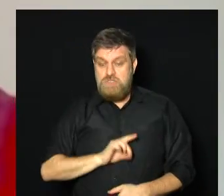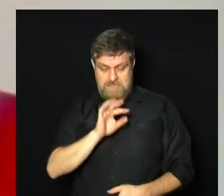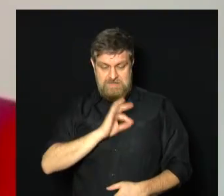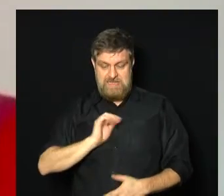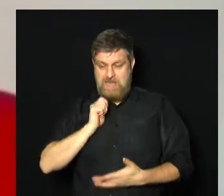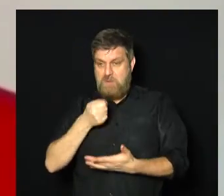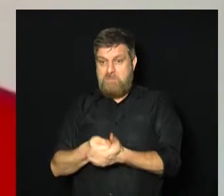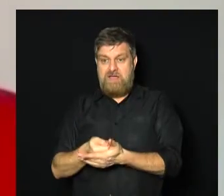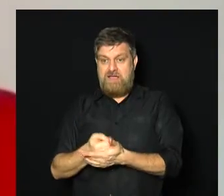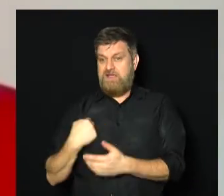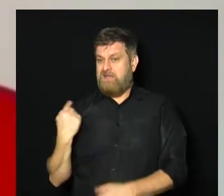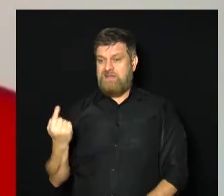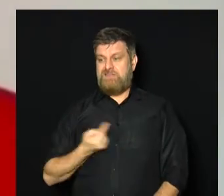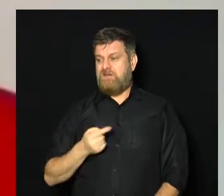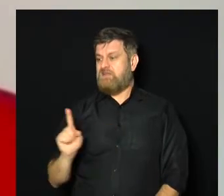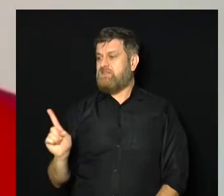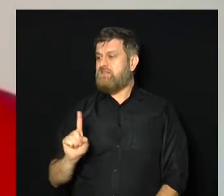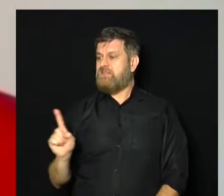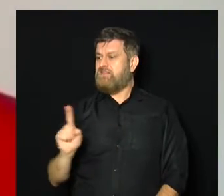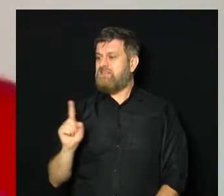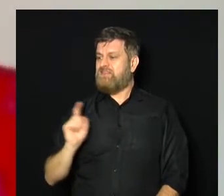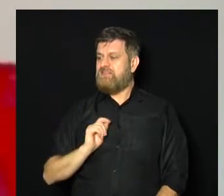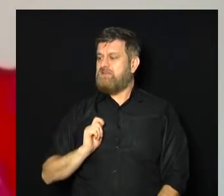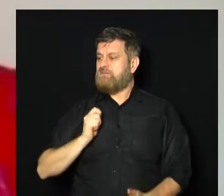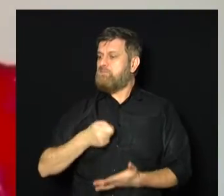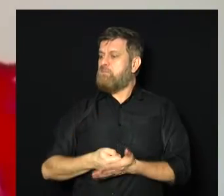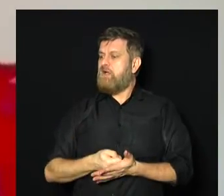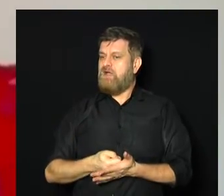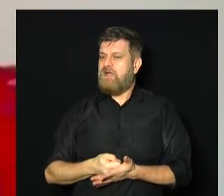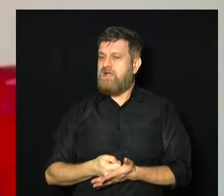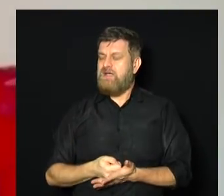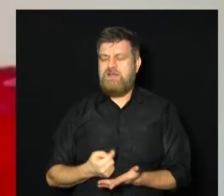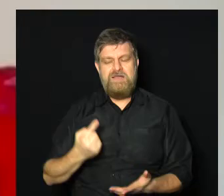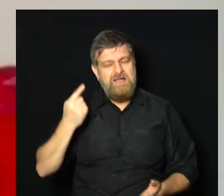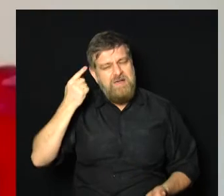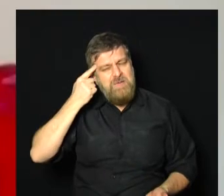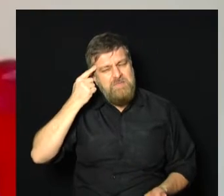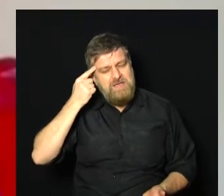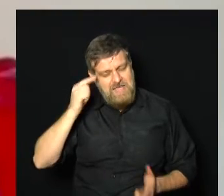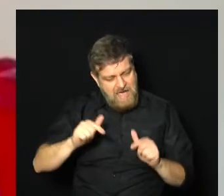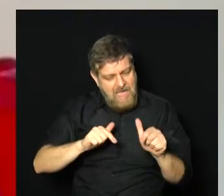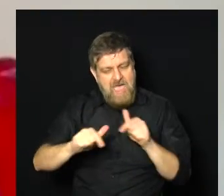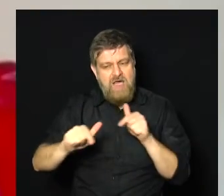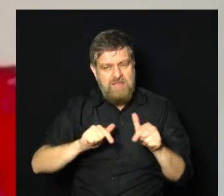a gente diz, não é reconhecido, mas é um trabalho de educação, sim.